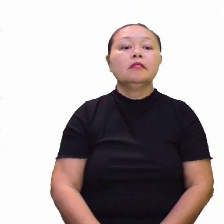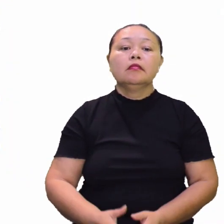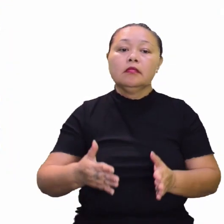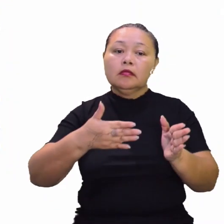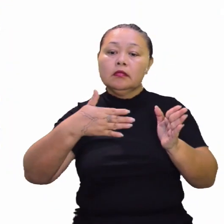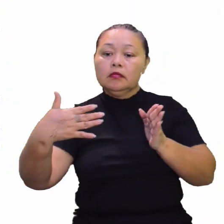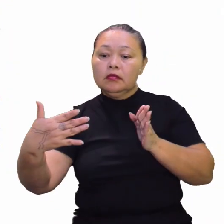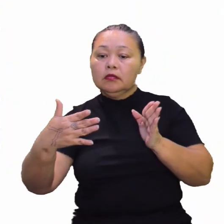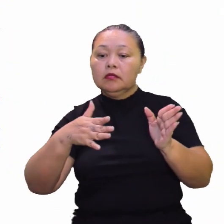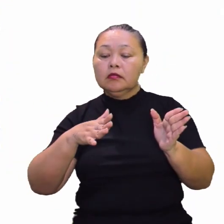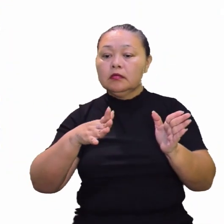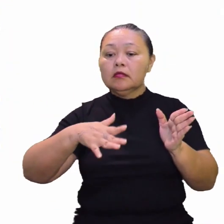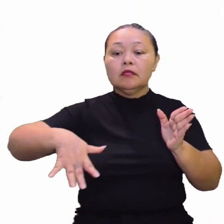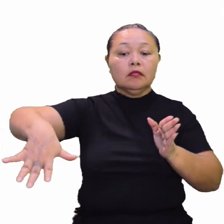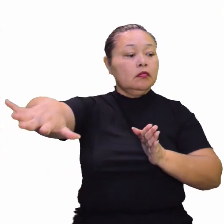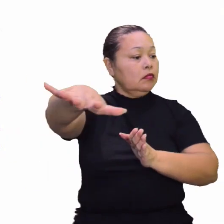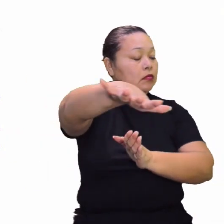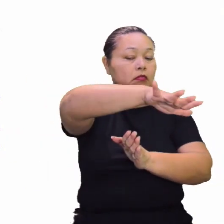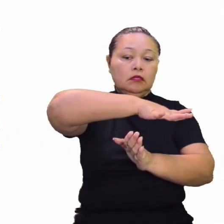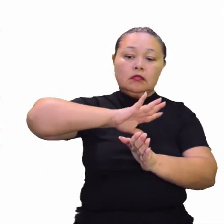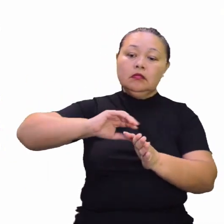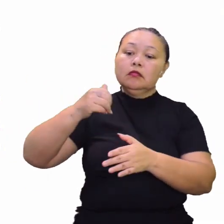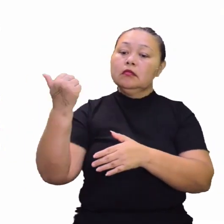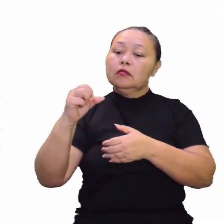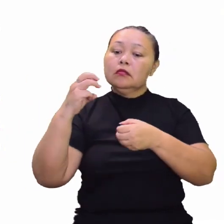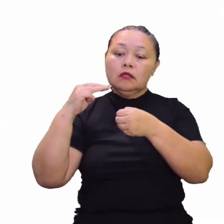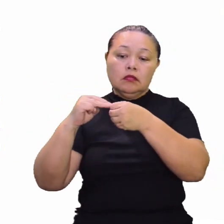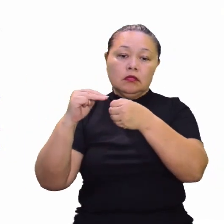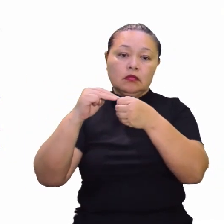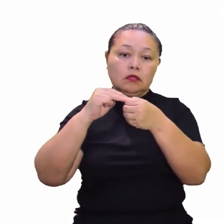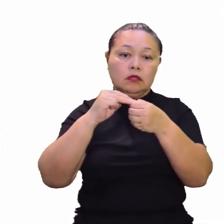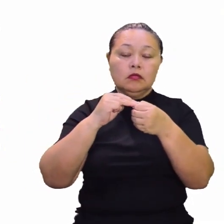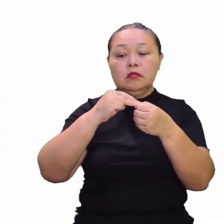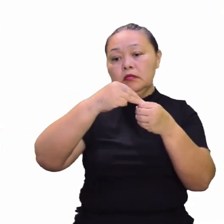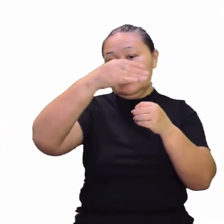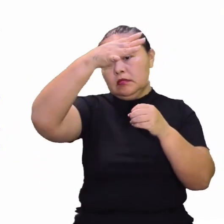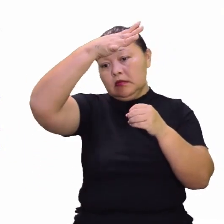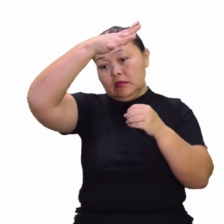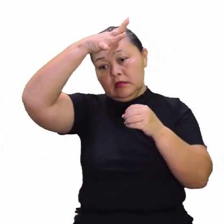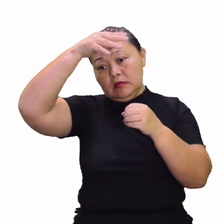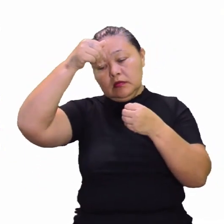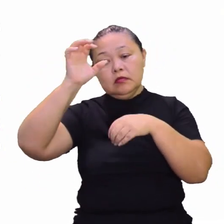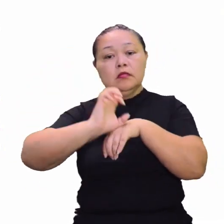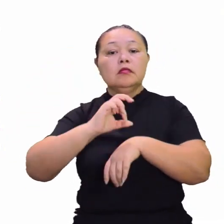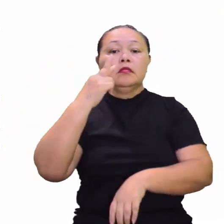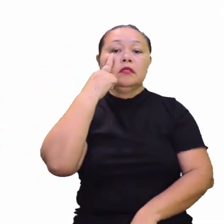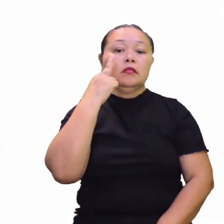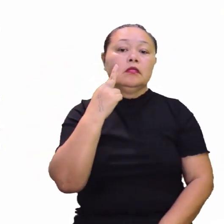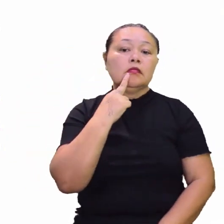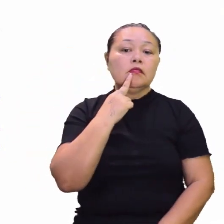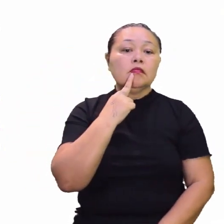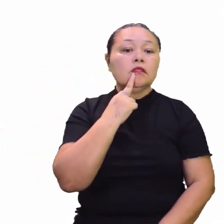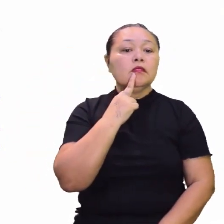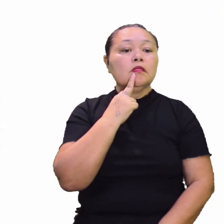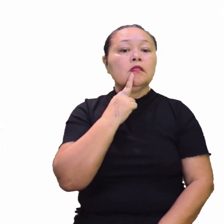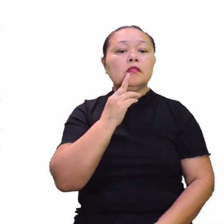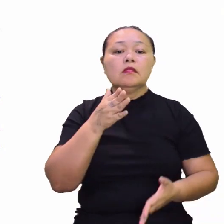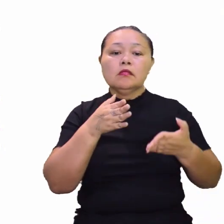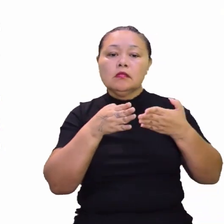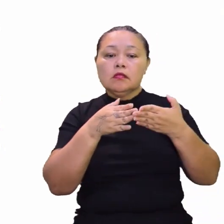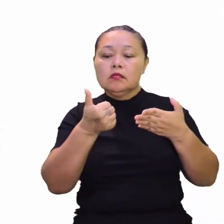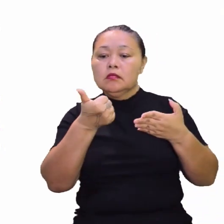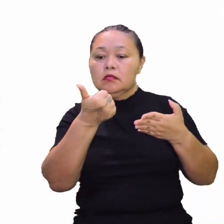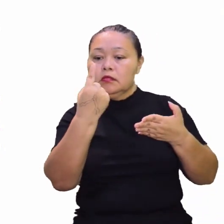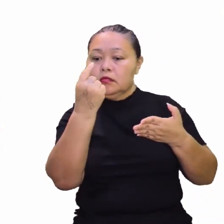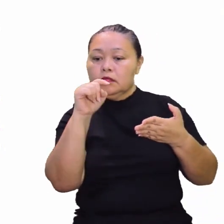A abrangência, quando a gente fala, são 11 municípios do Amazonas e Rondônia, extensão navegável de